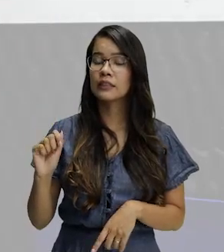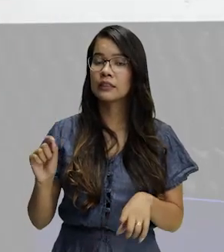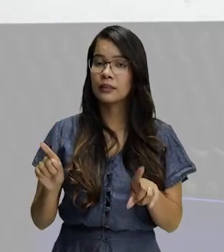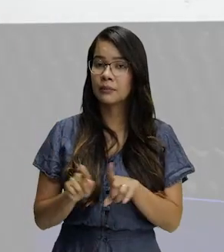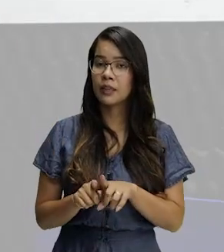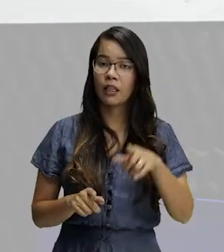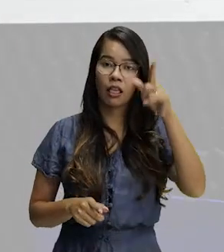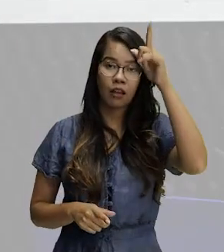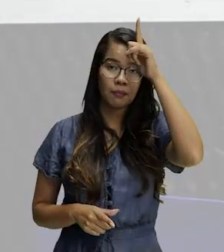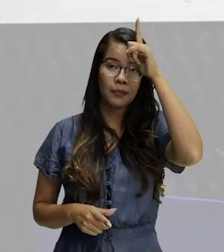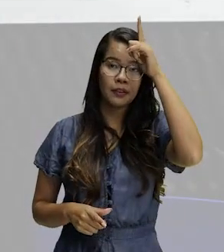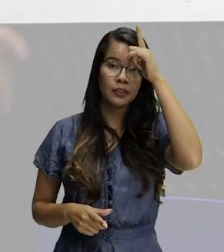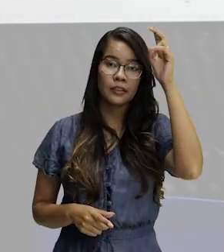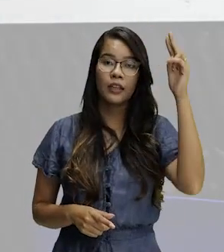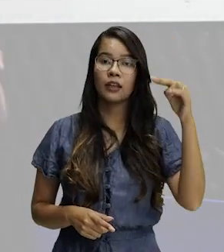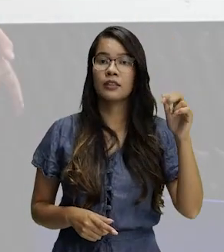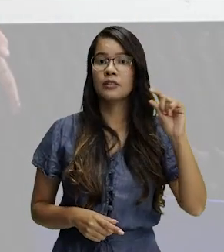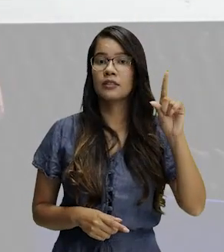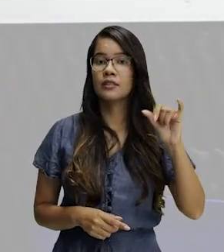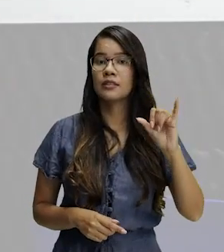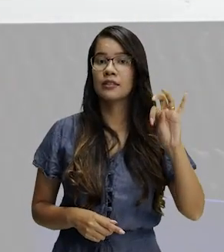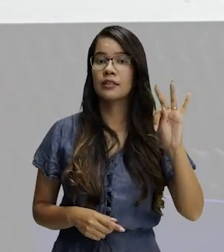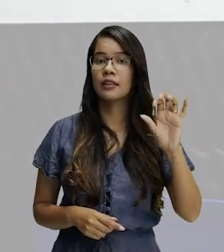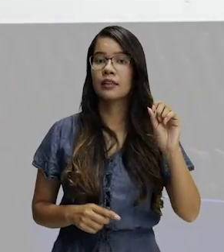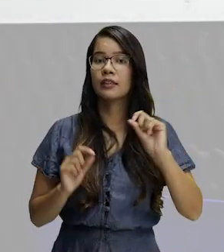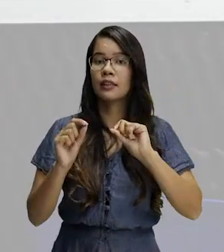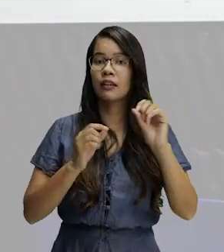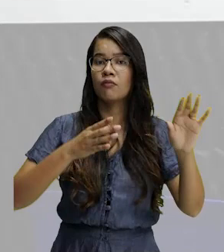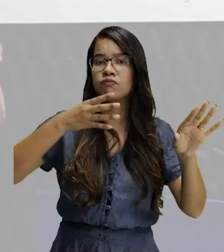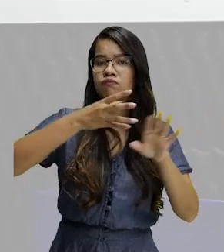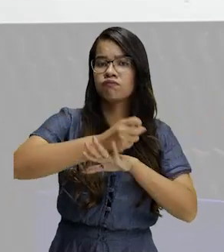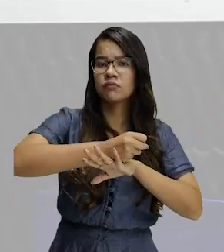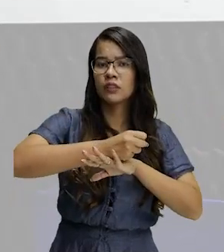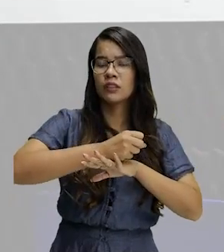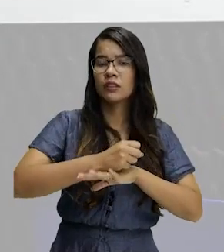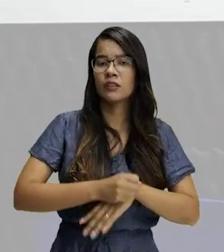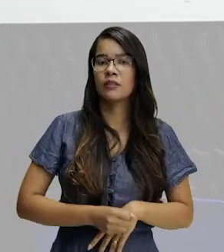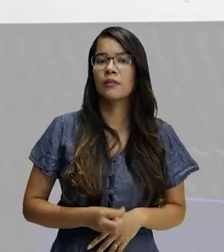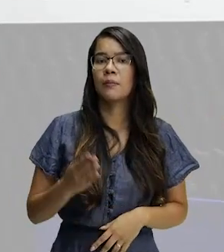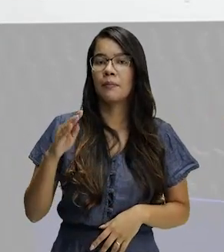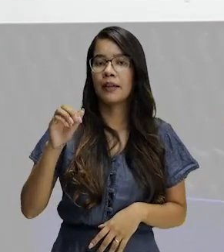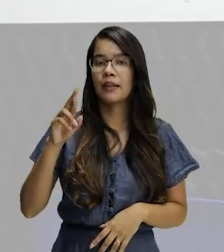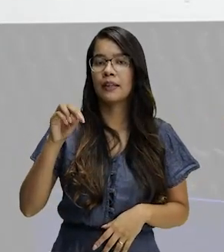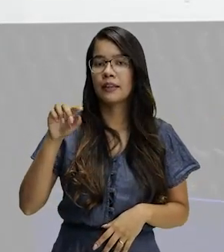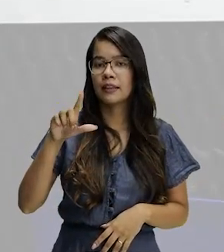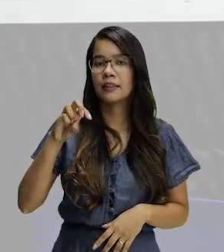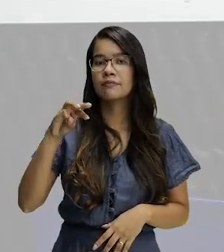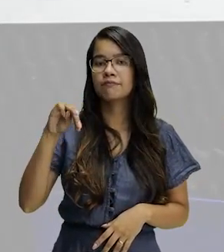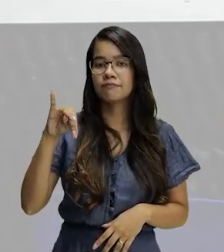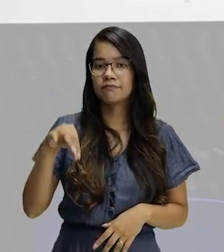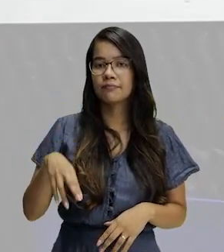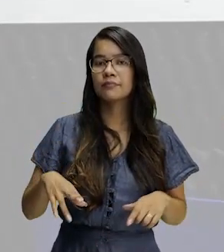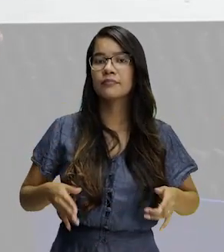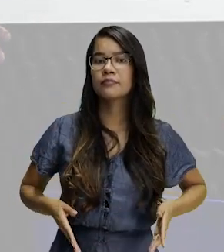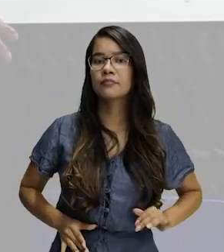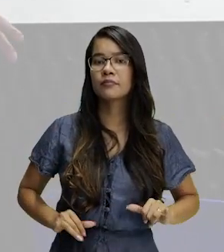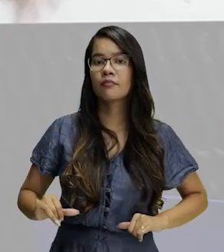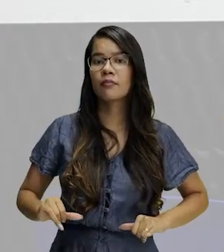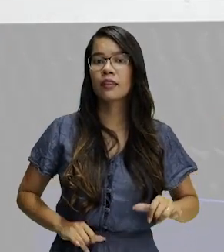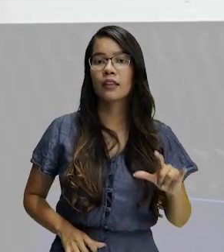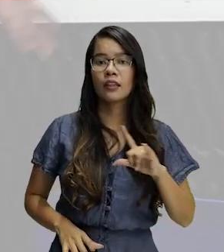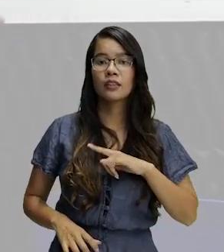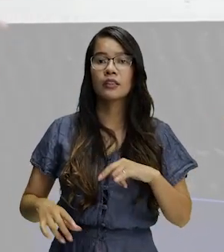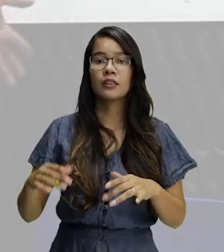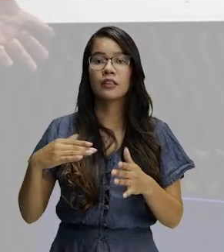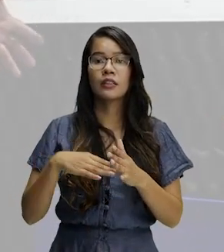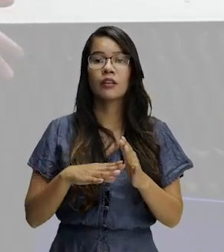invadida. Berlim é invadido. Tem até um filmaço, que é interessante, que esse filme, que